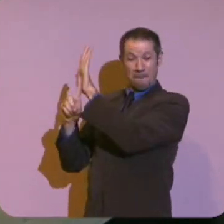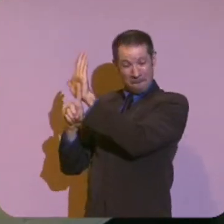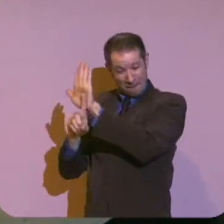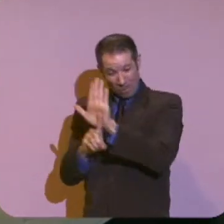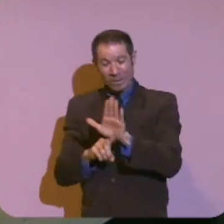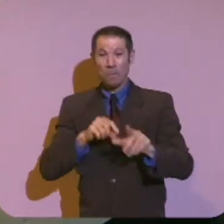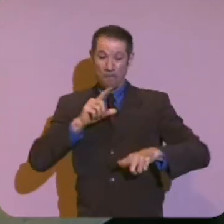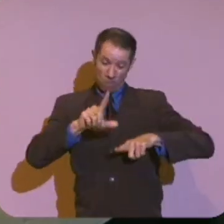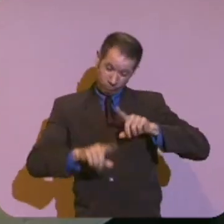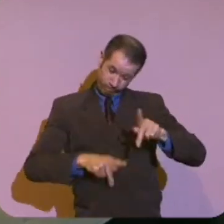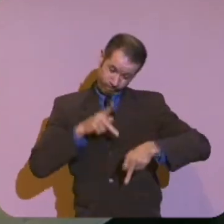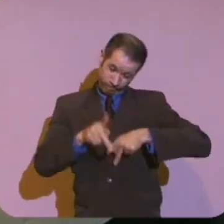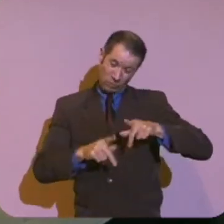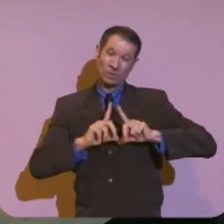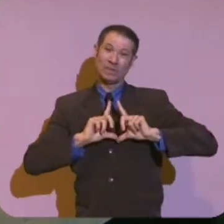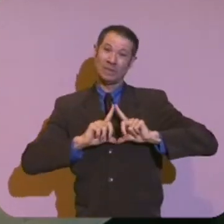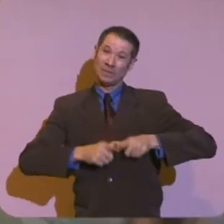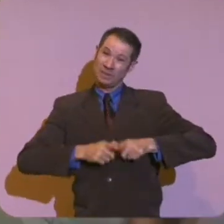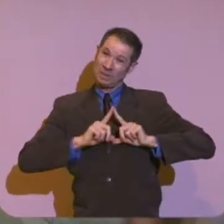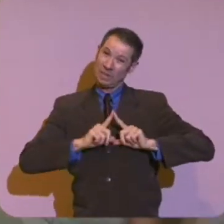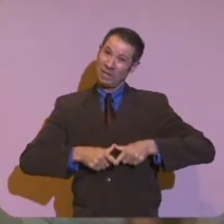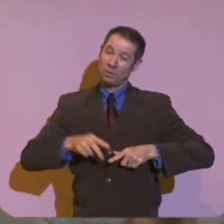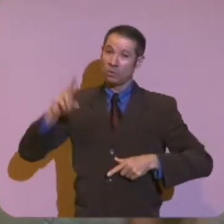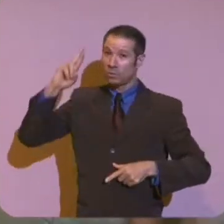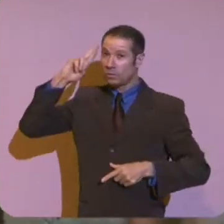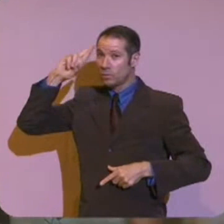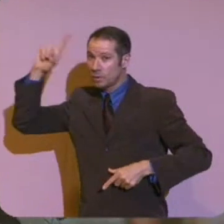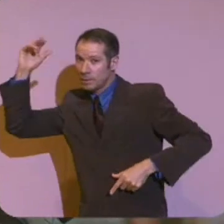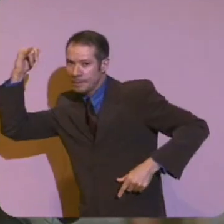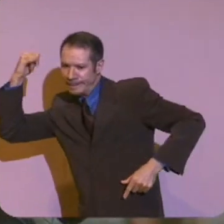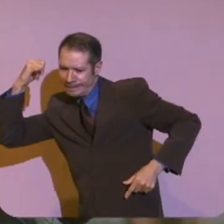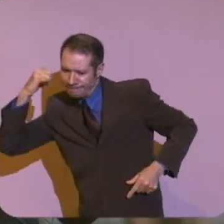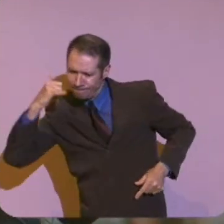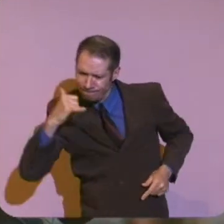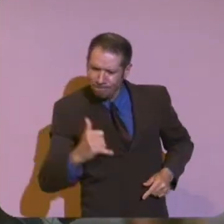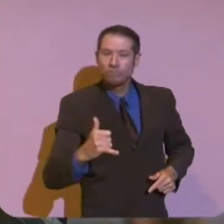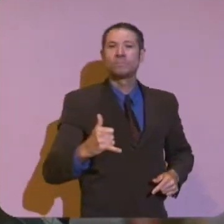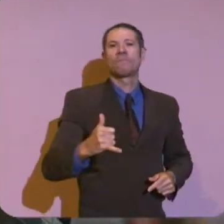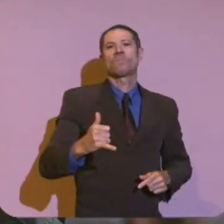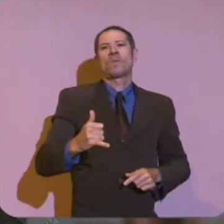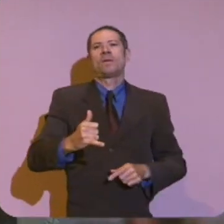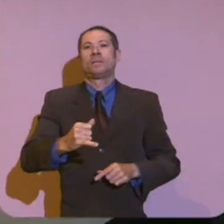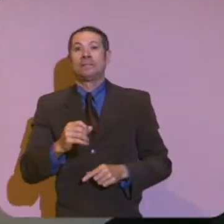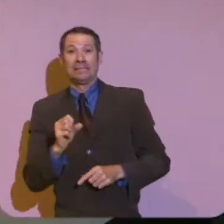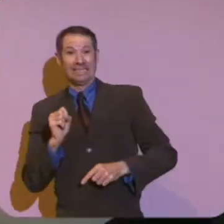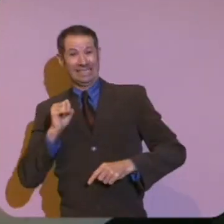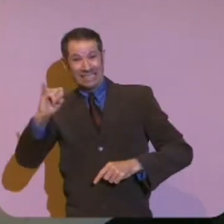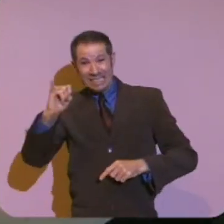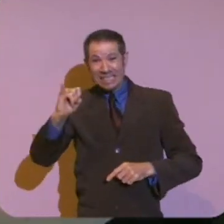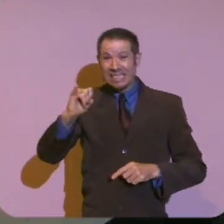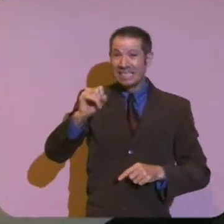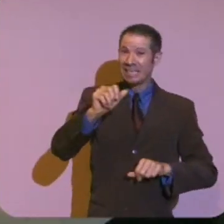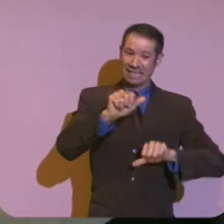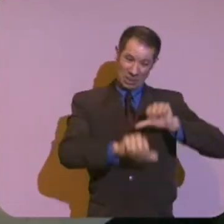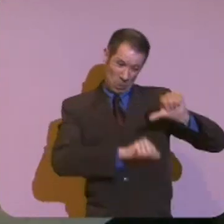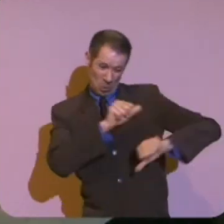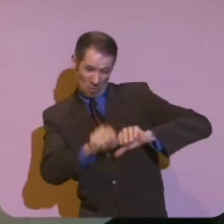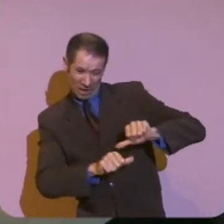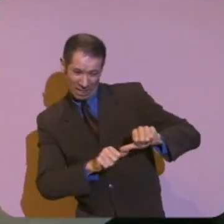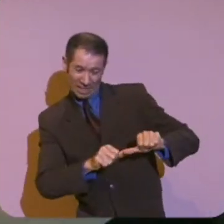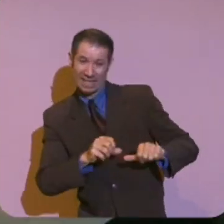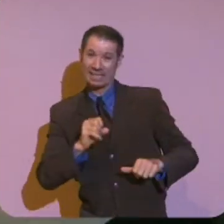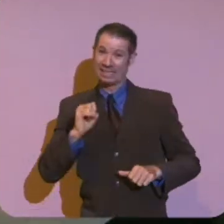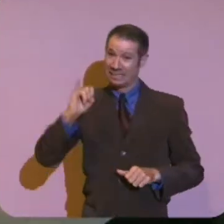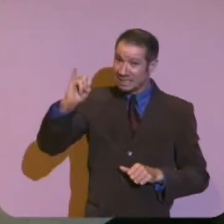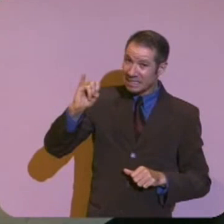Israel. Era isso que o Senhor estava tentando falar para eles, que se eles não se convertessem,